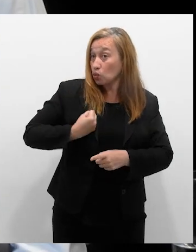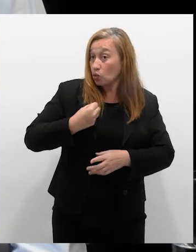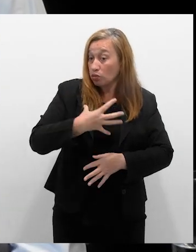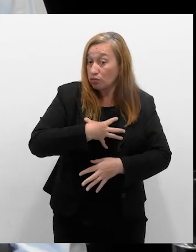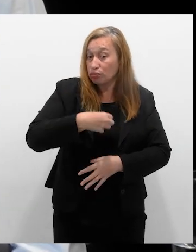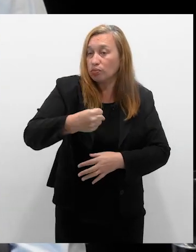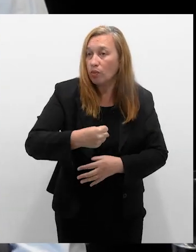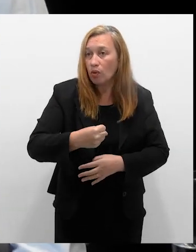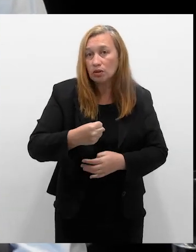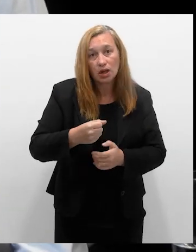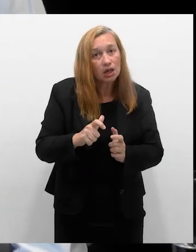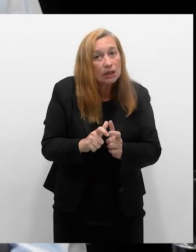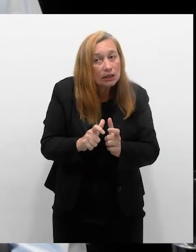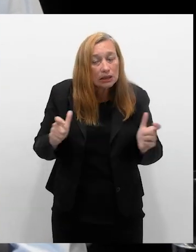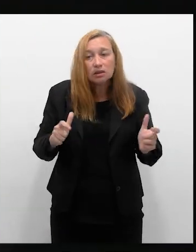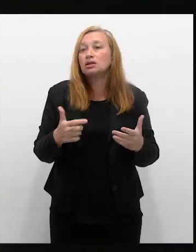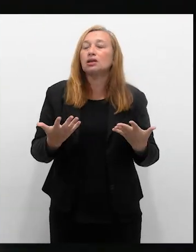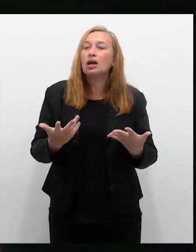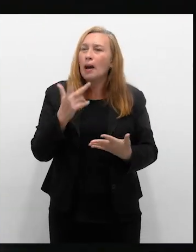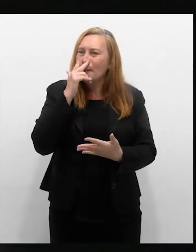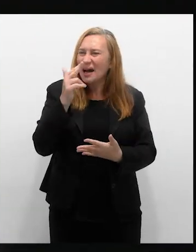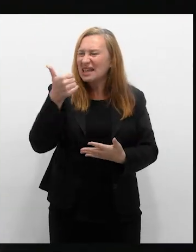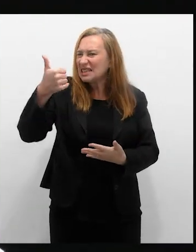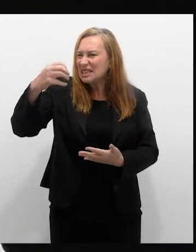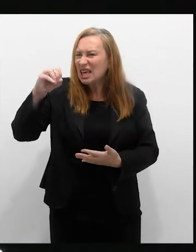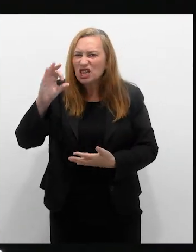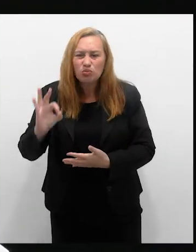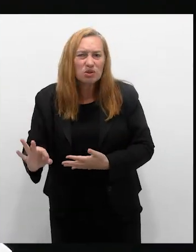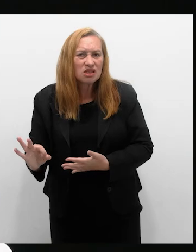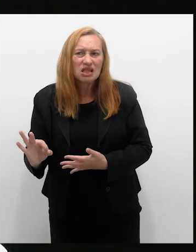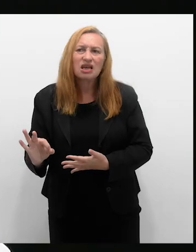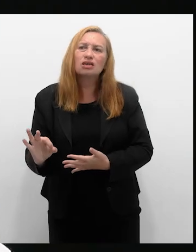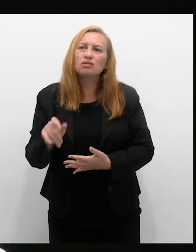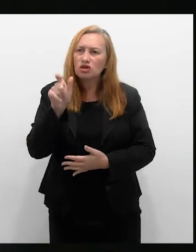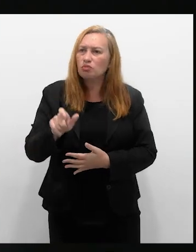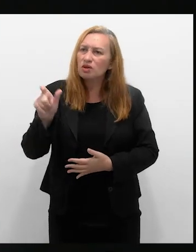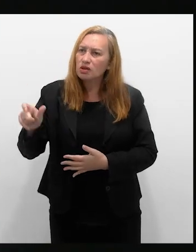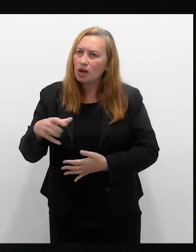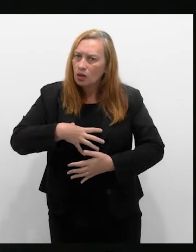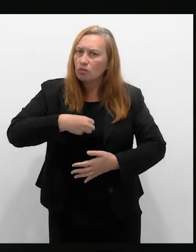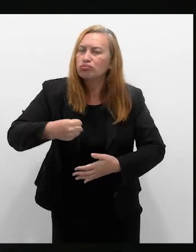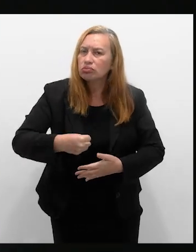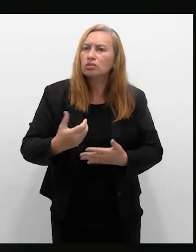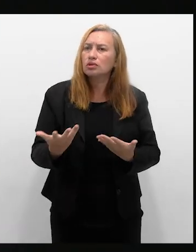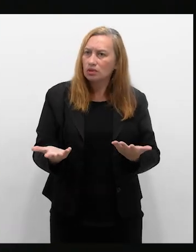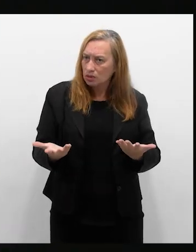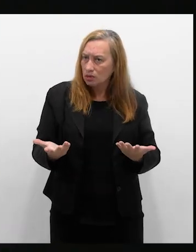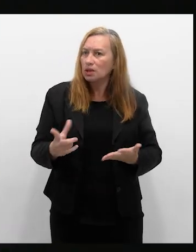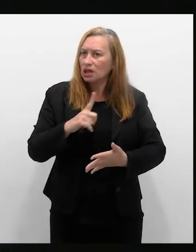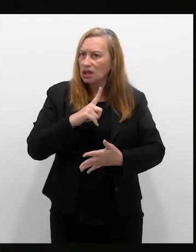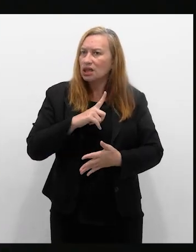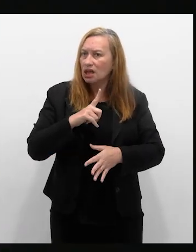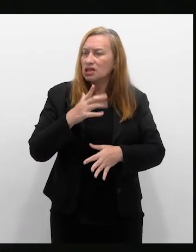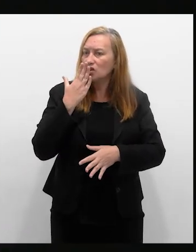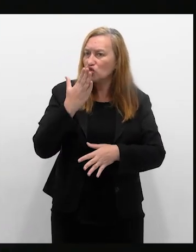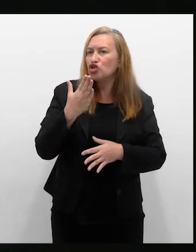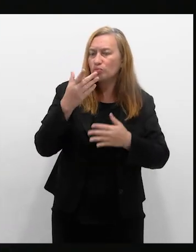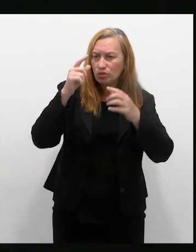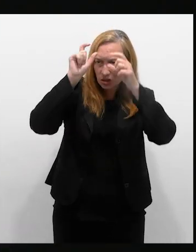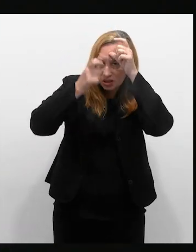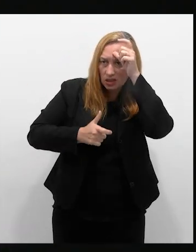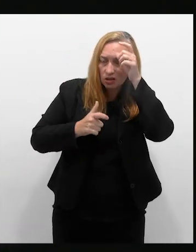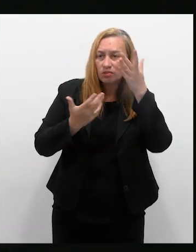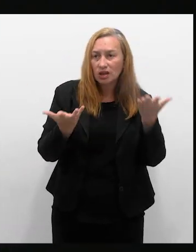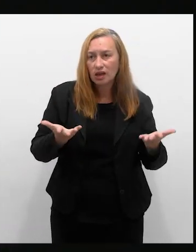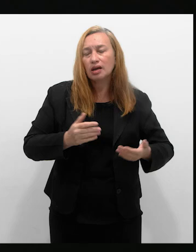dessa população são extremamente altas. Parece que 10% assim, das pessoas se suicidam. Nossa. As pessoas que têm esse tipo de